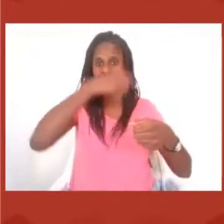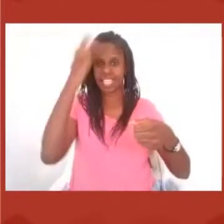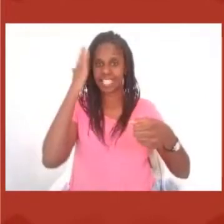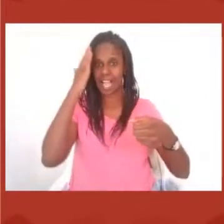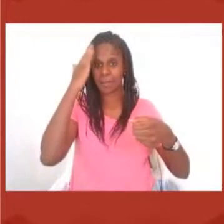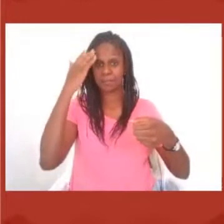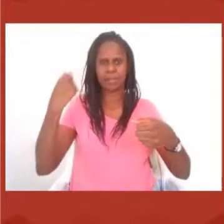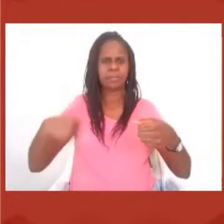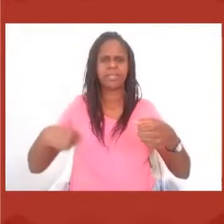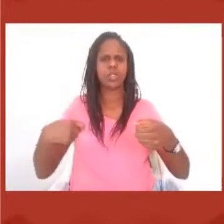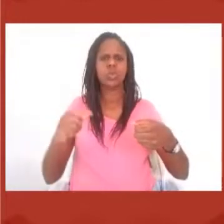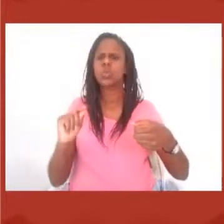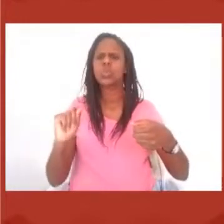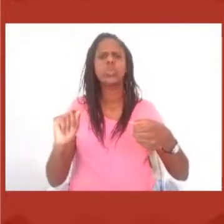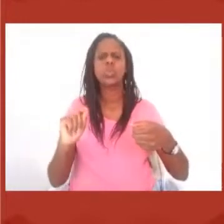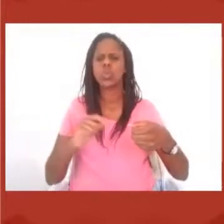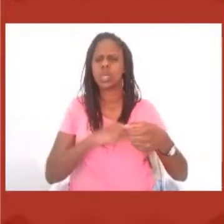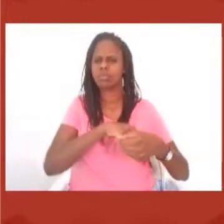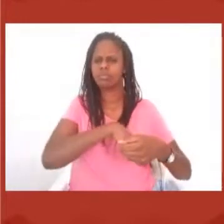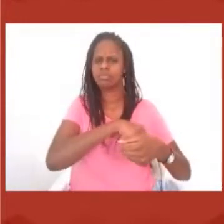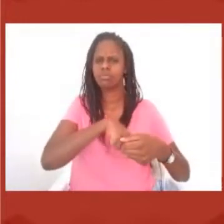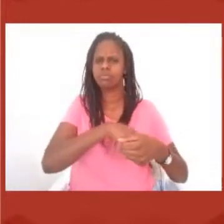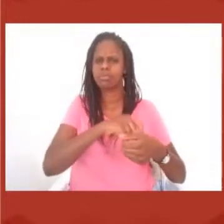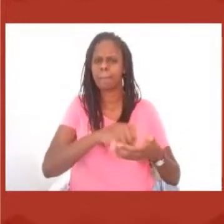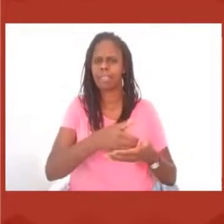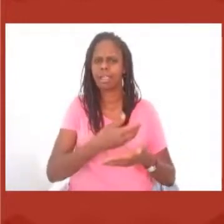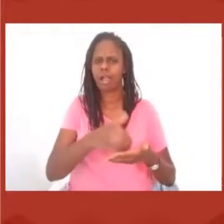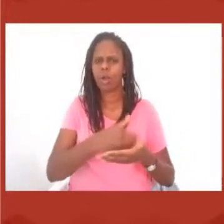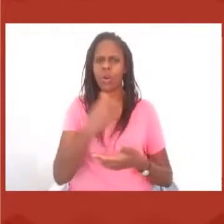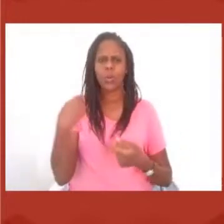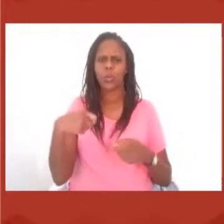gente precisa para fazer o mingau?